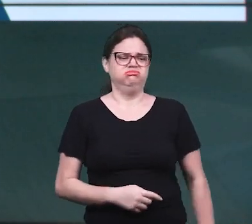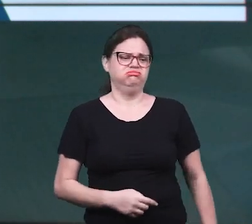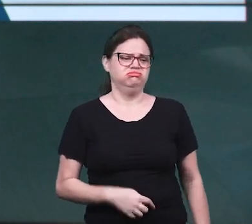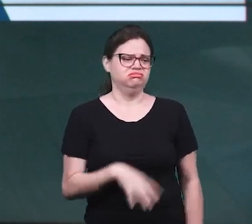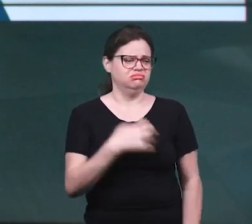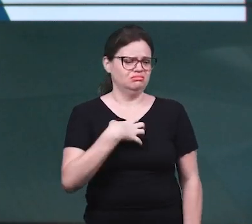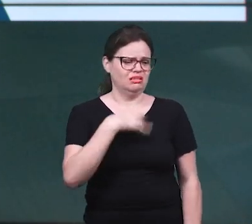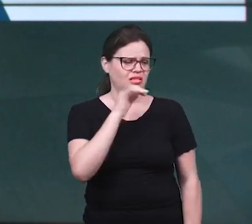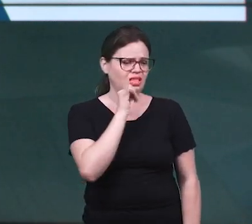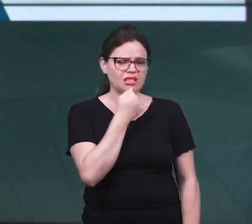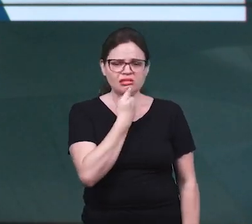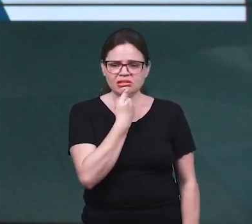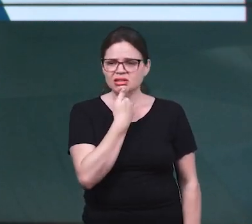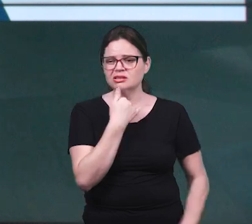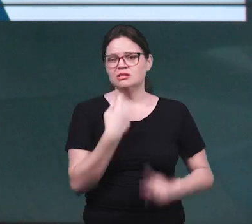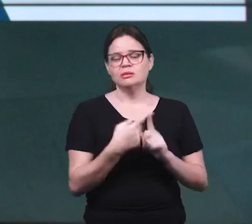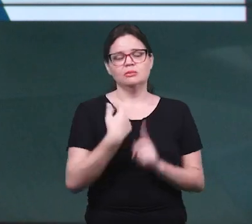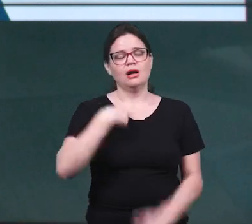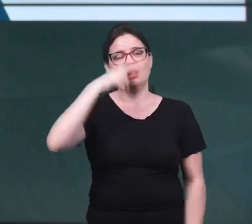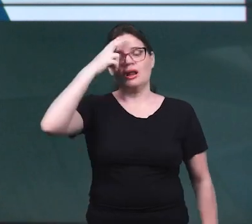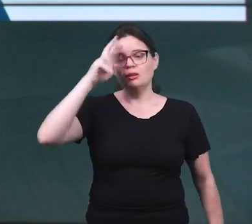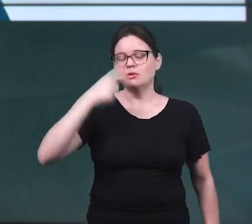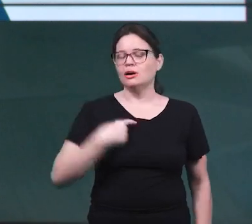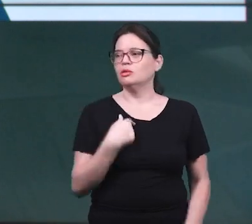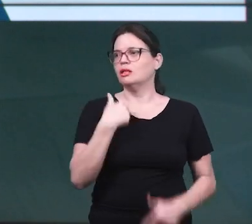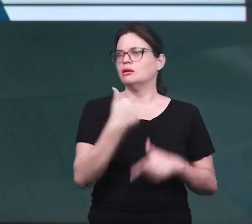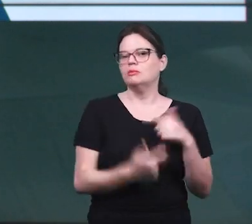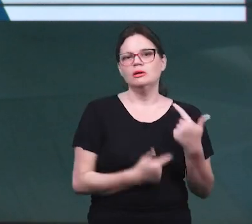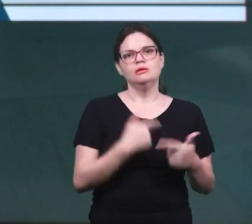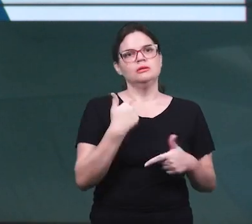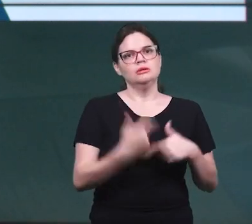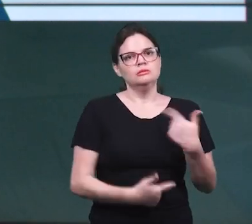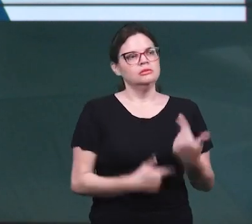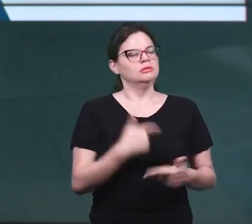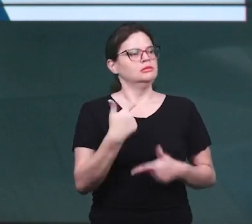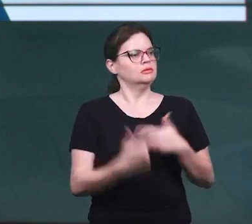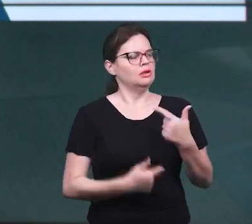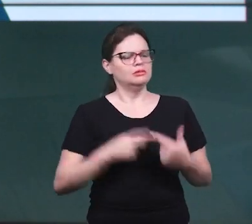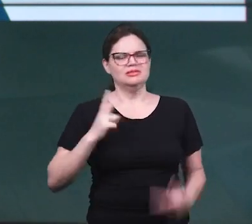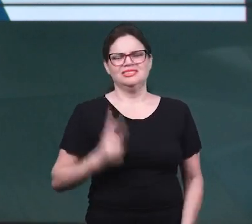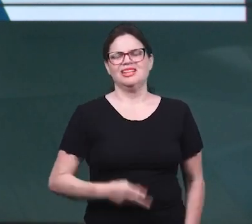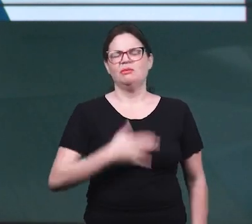tristeza. Qualquer hora que você lembra disso, você pensa, mas eu trabalho